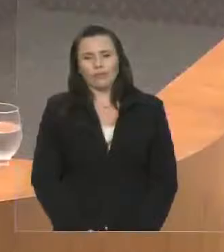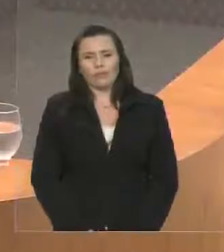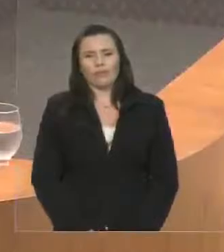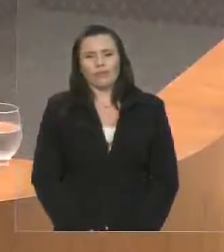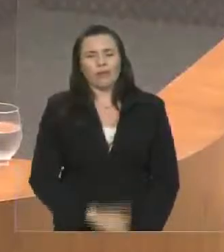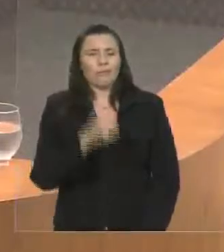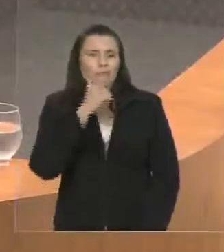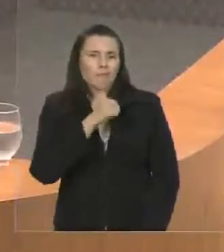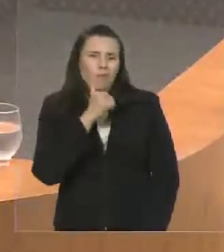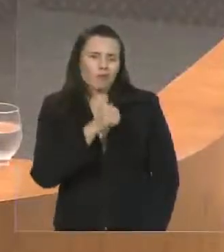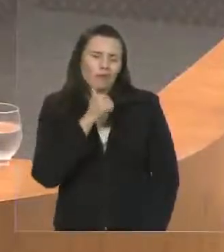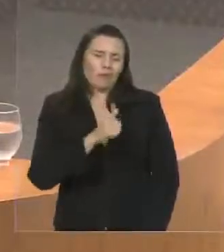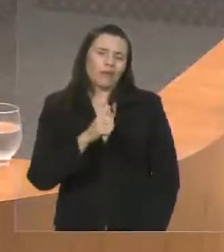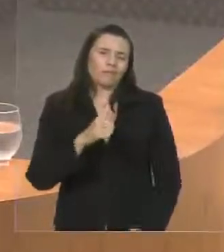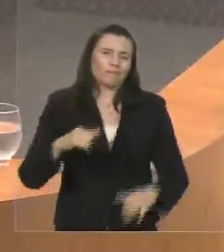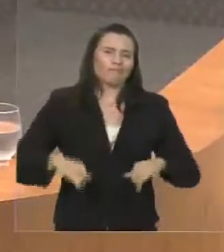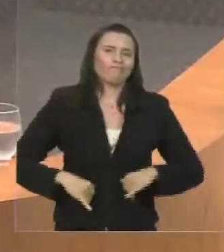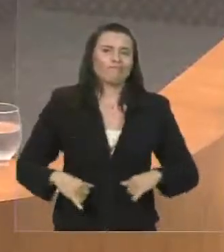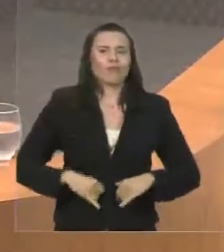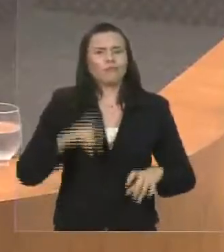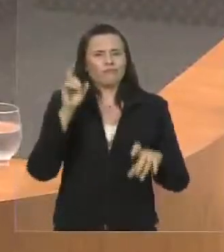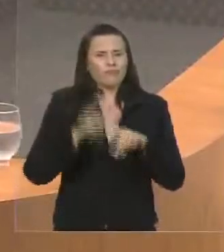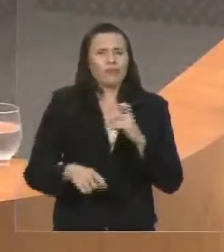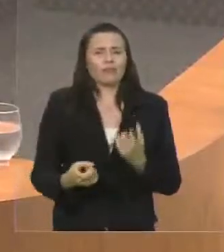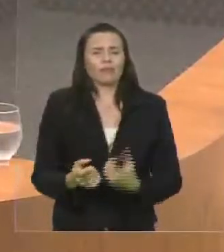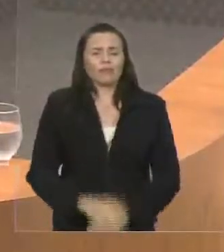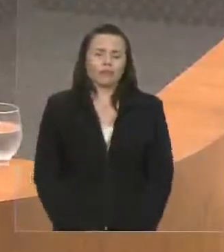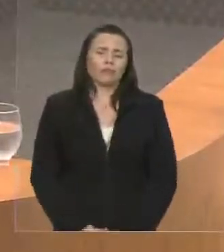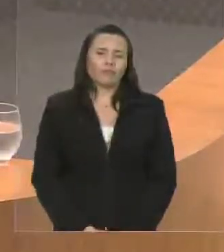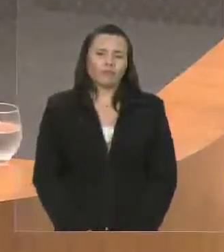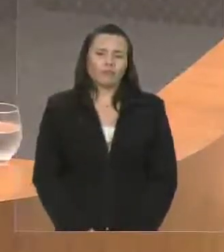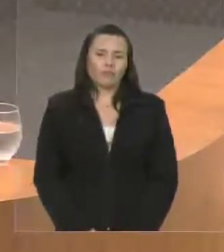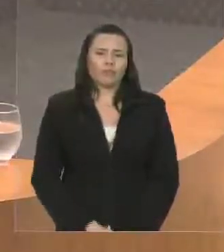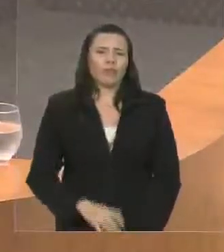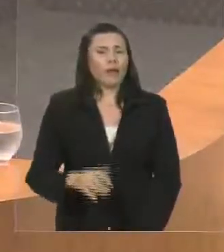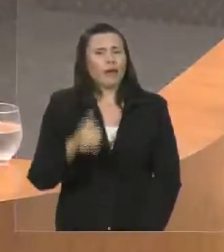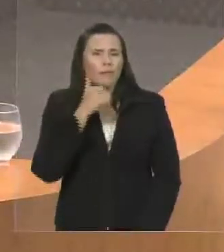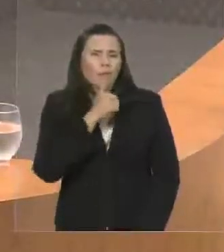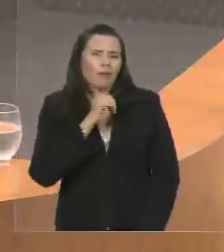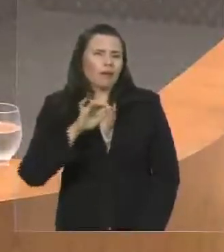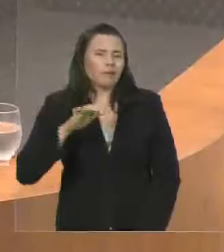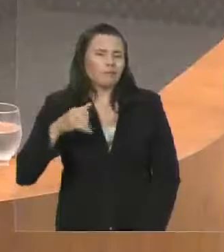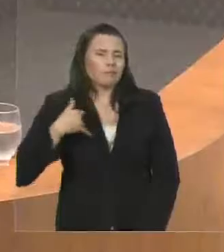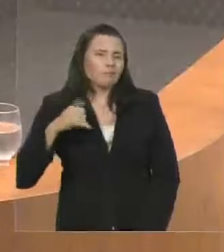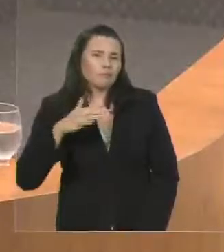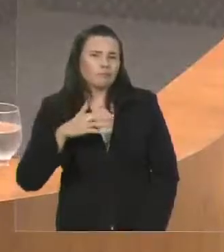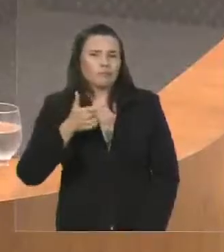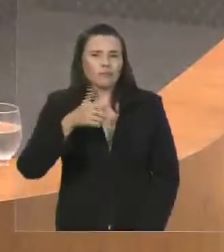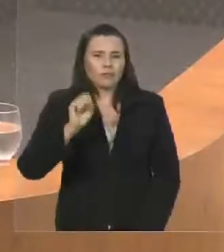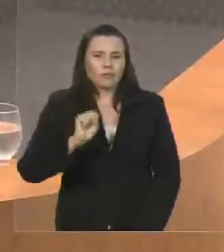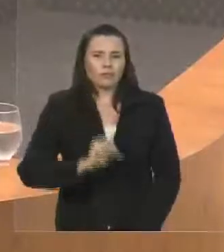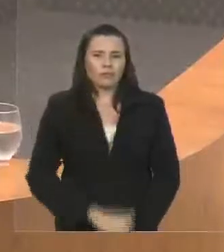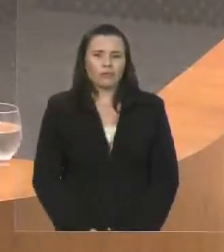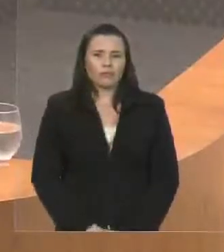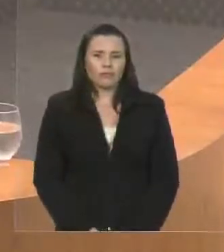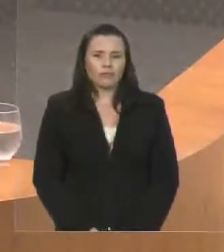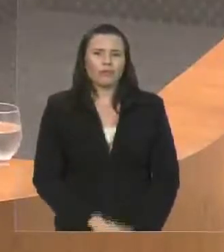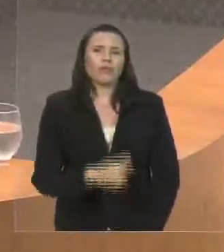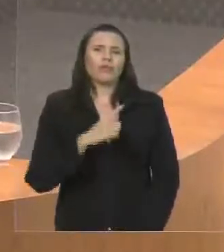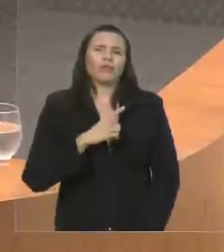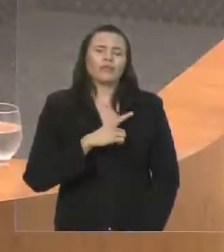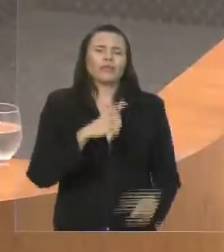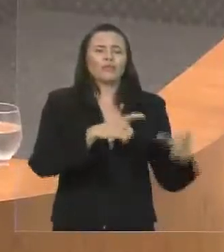18 anos aqui, e os locais aqui em São Luís mais propícios aqui próximo a CEAS, nos